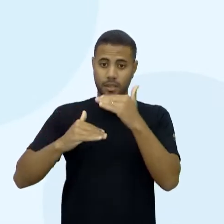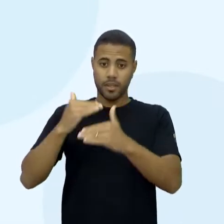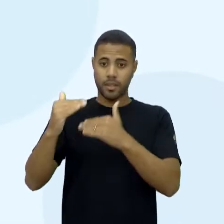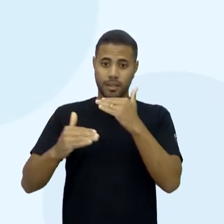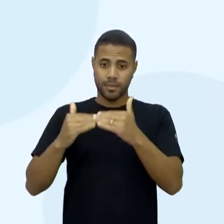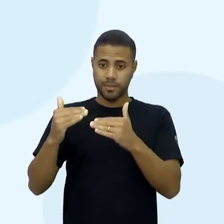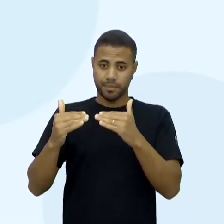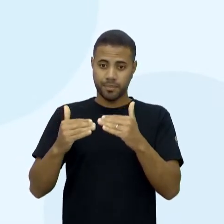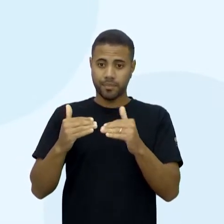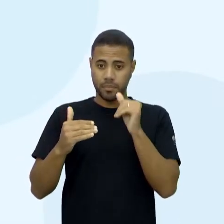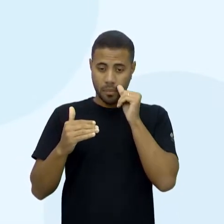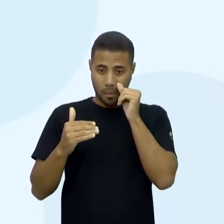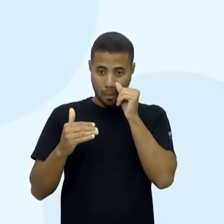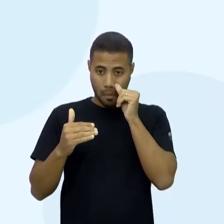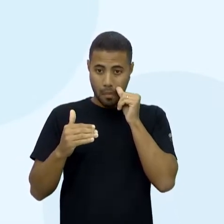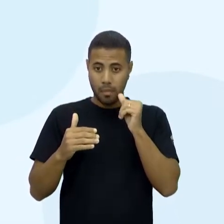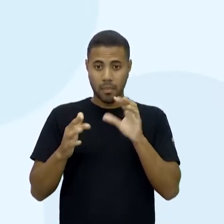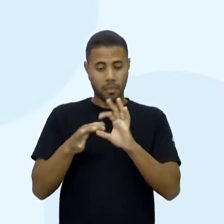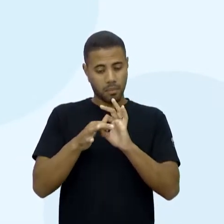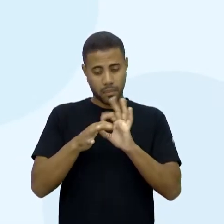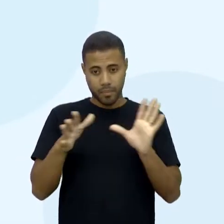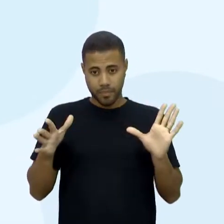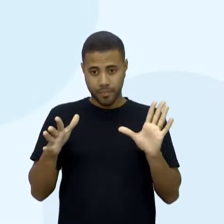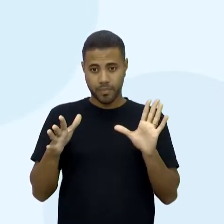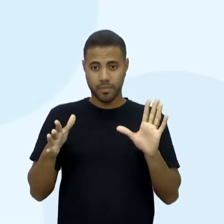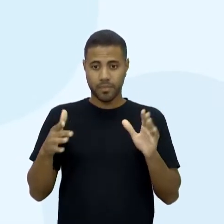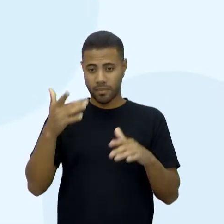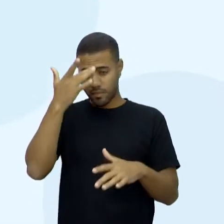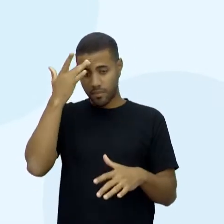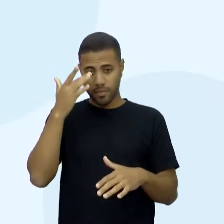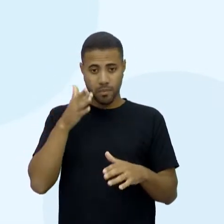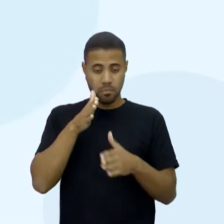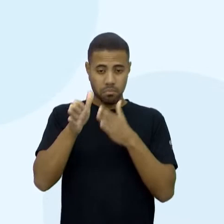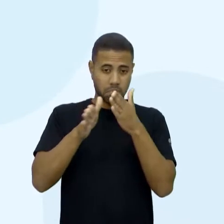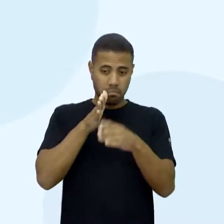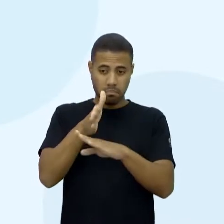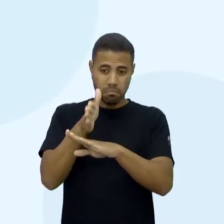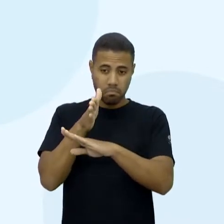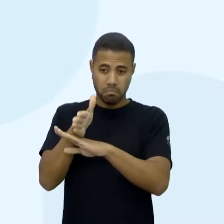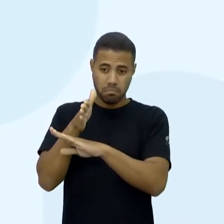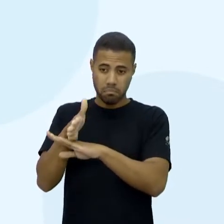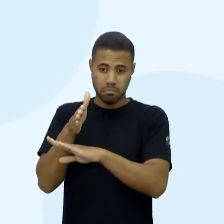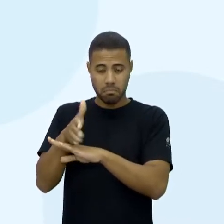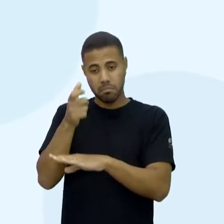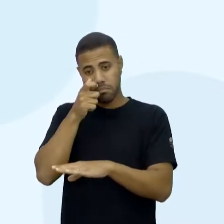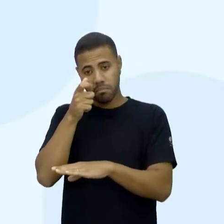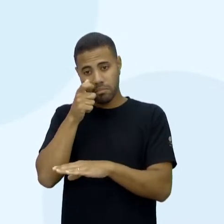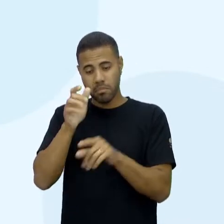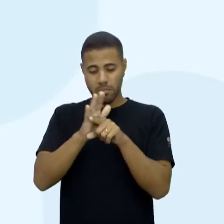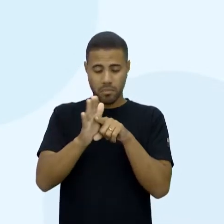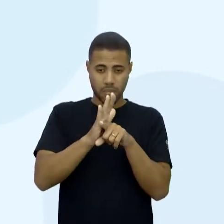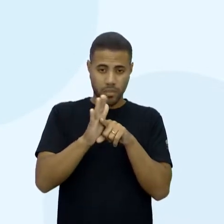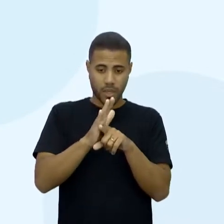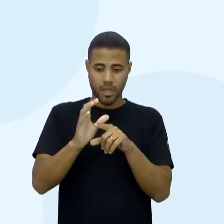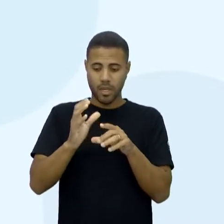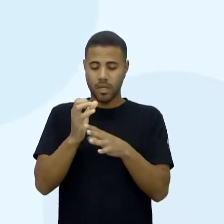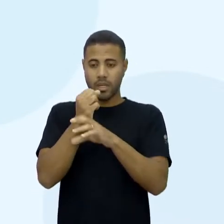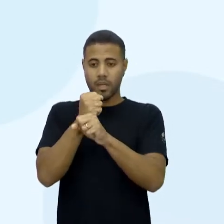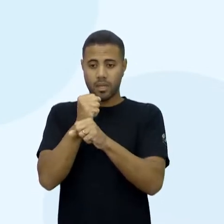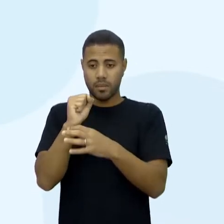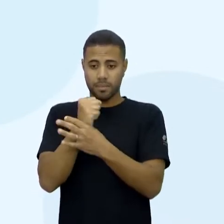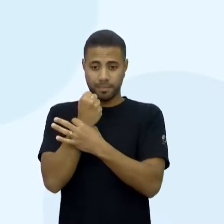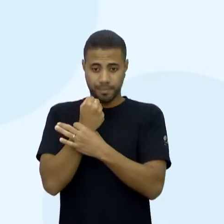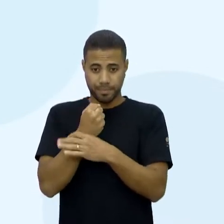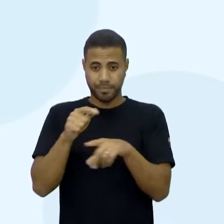desenvolvimento, aberta ao público e que adquire, conserva, investiga, difunde e